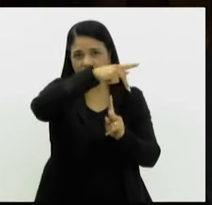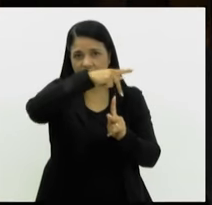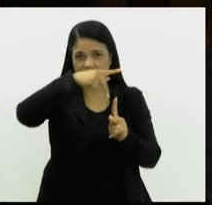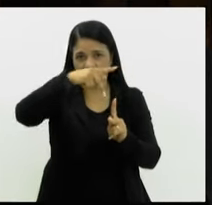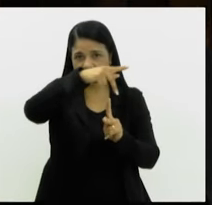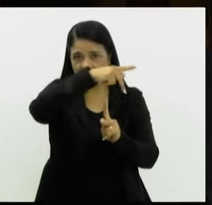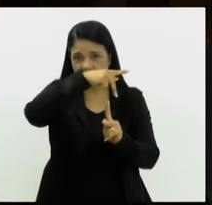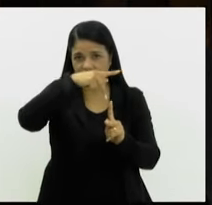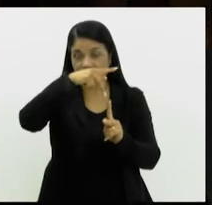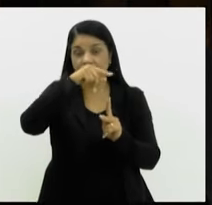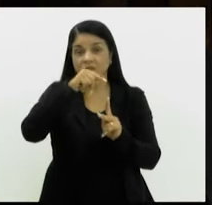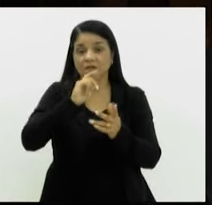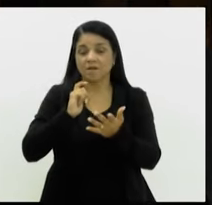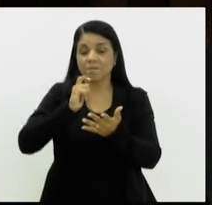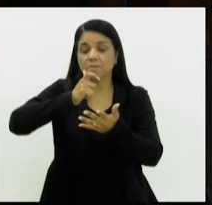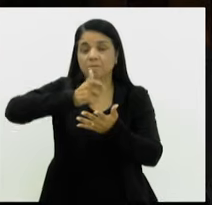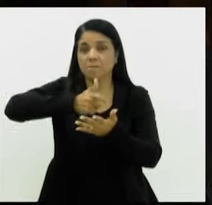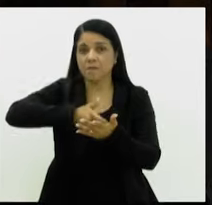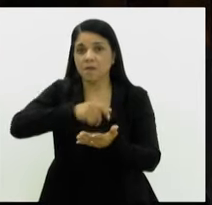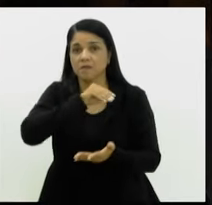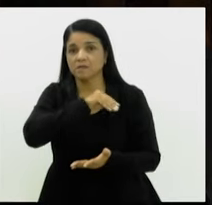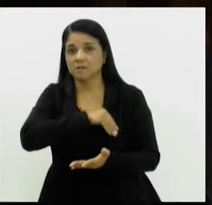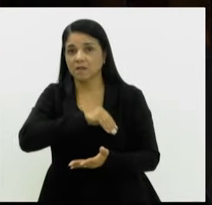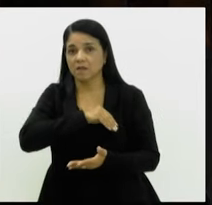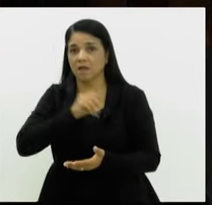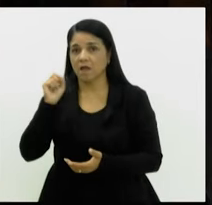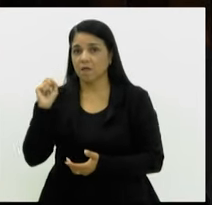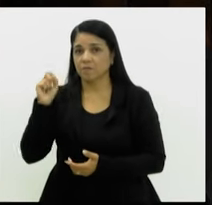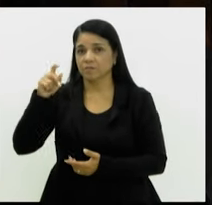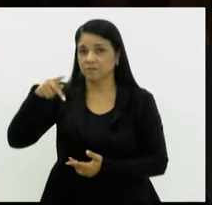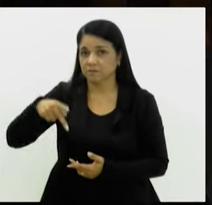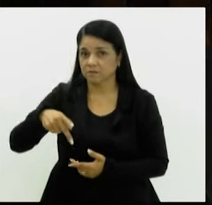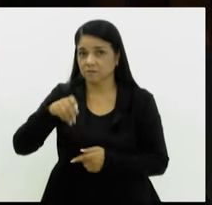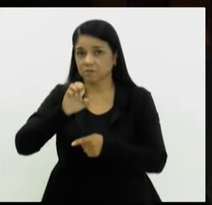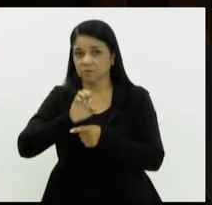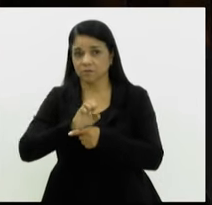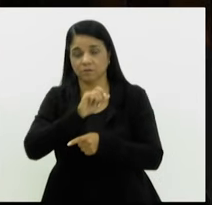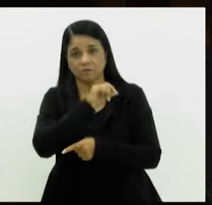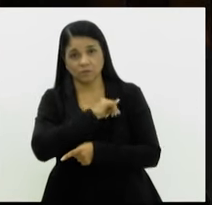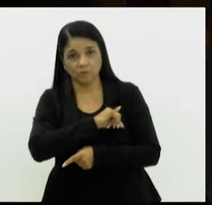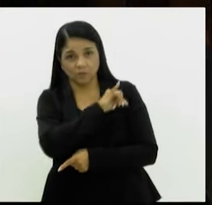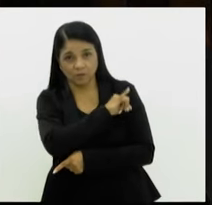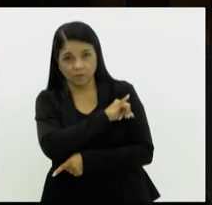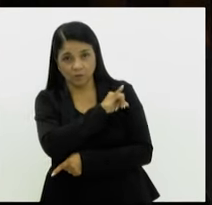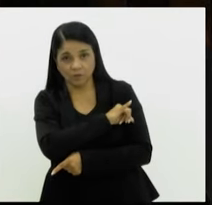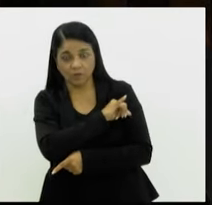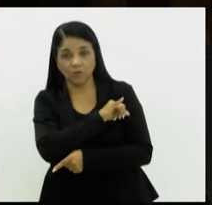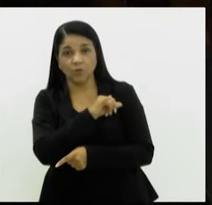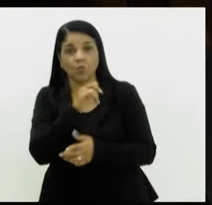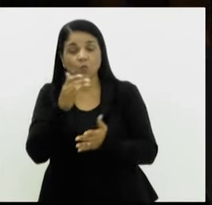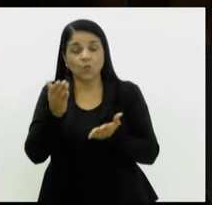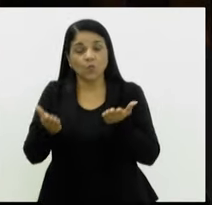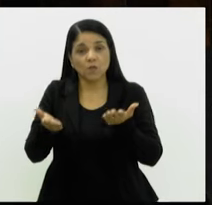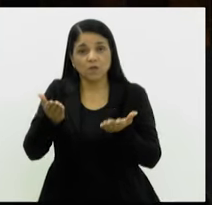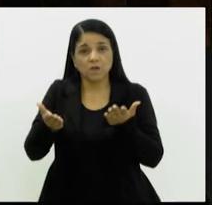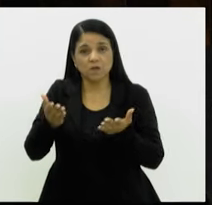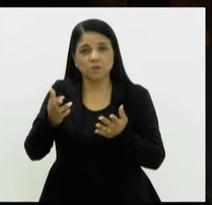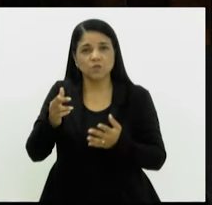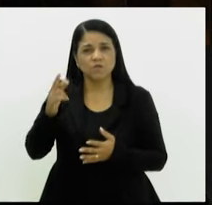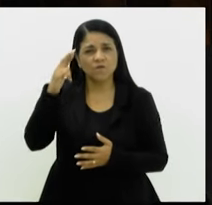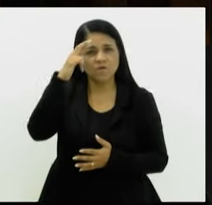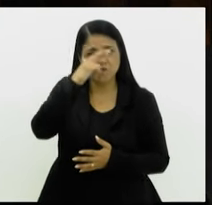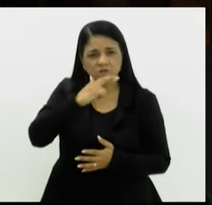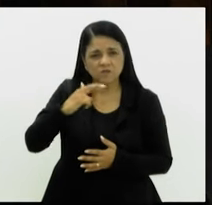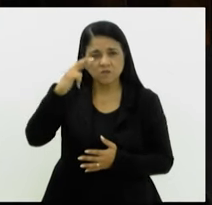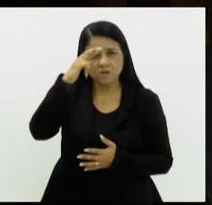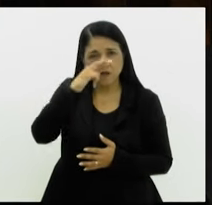garantir o pagamento dos aposentados do Estado do Rio de Janeiro, que é garantir o equilíbrio fiscal do Estado do Rio de